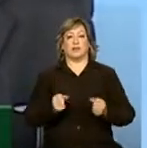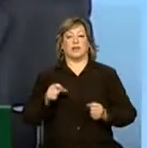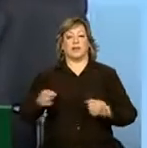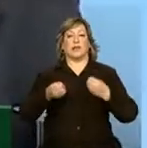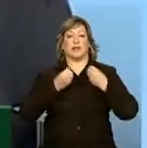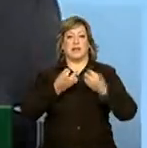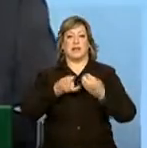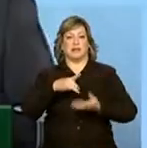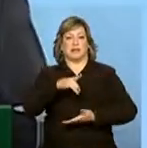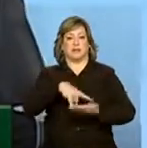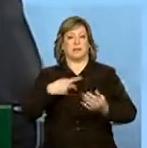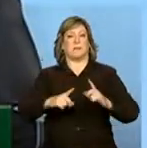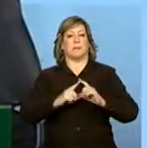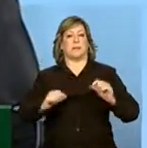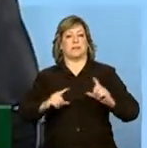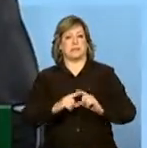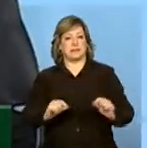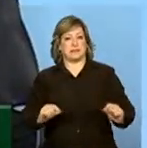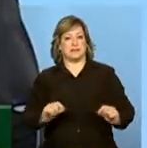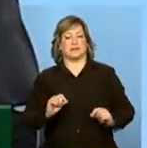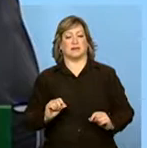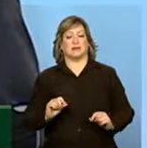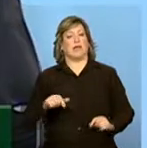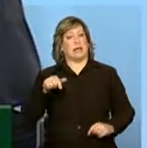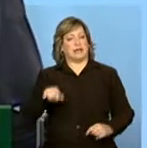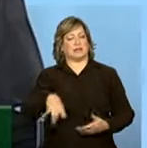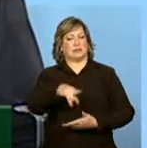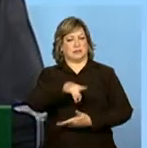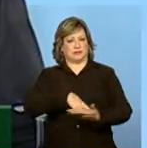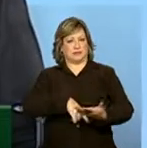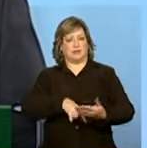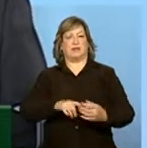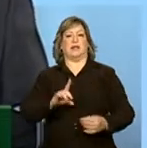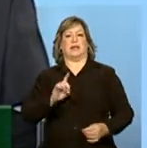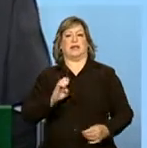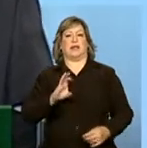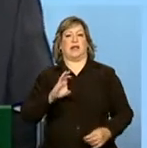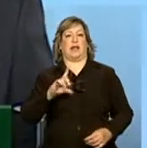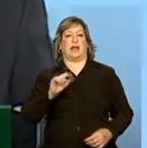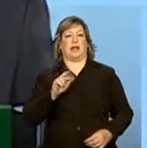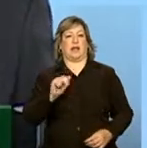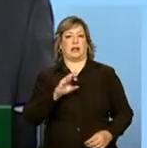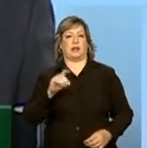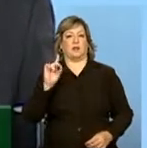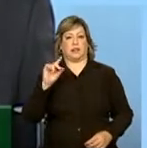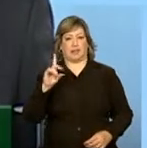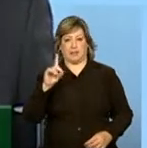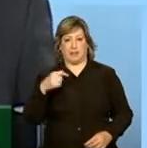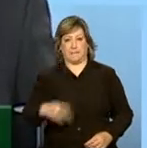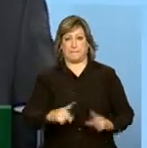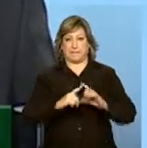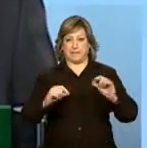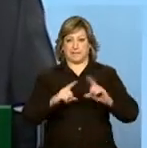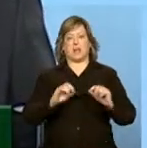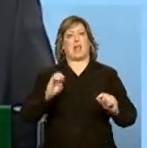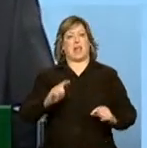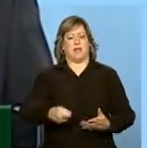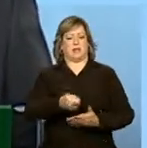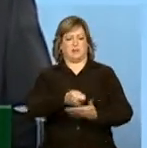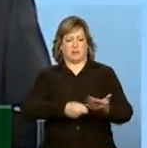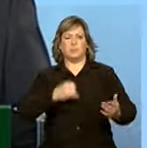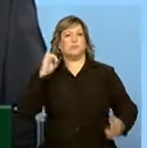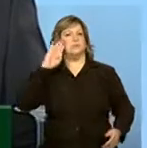de Brasília, muito embora essa Declaração de Brasília seja um texto fundamental